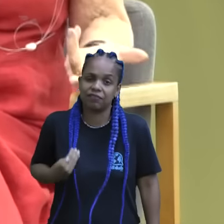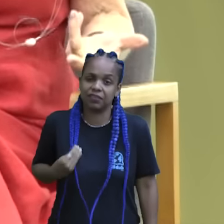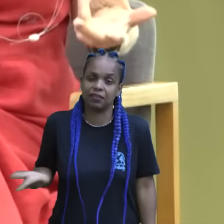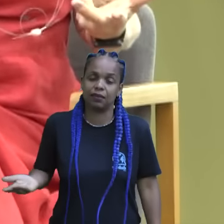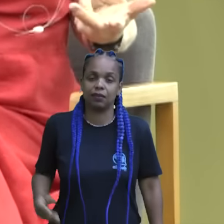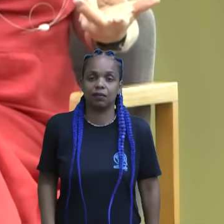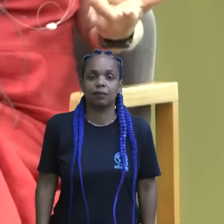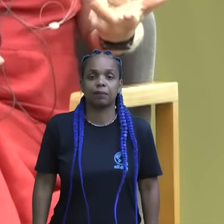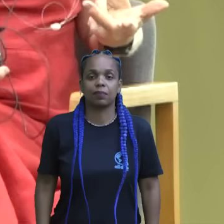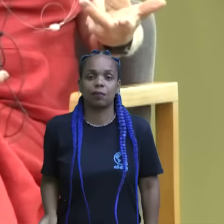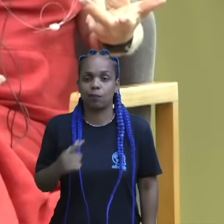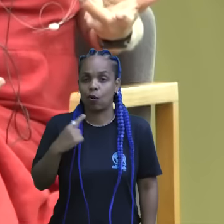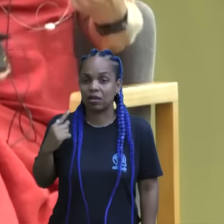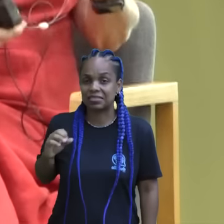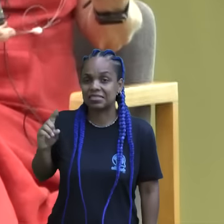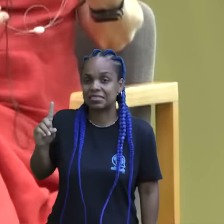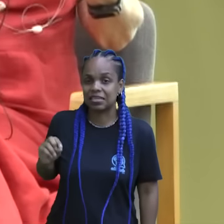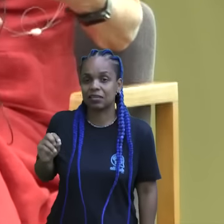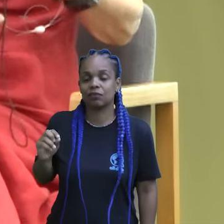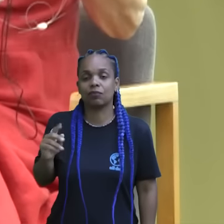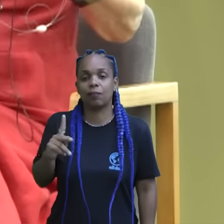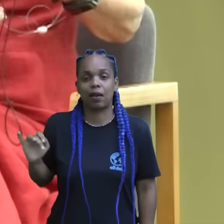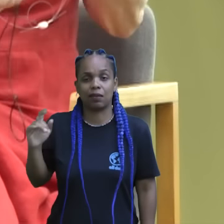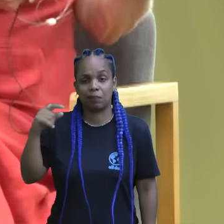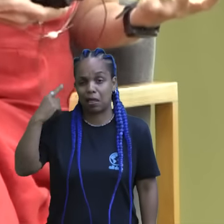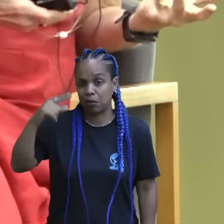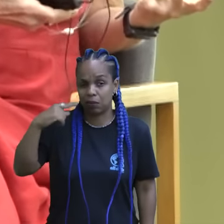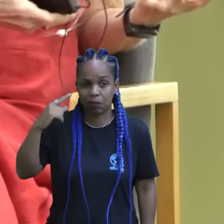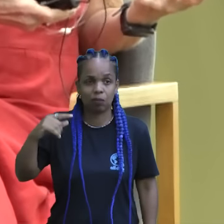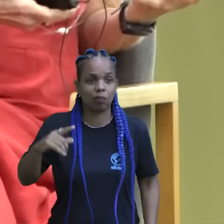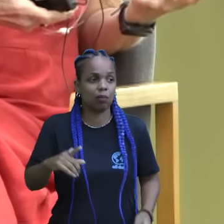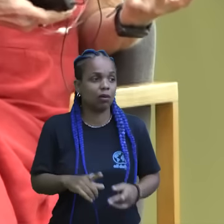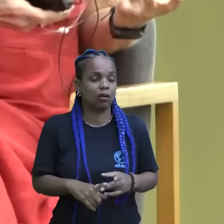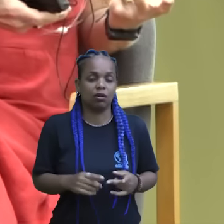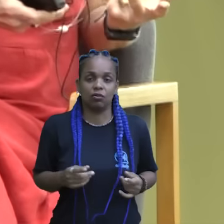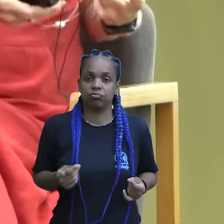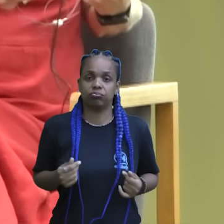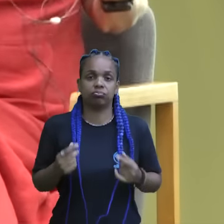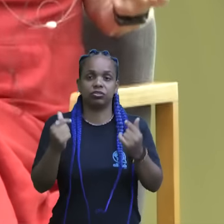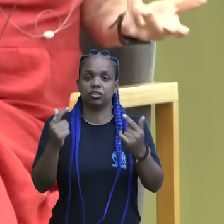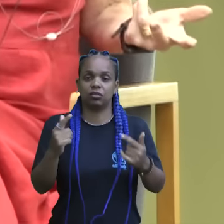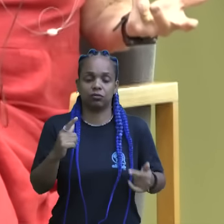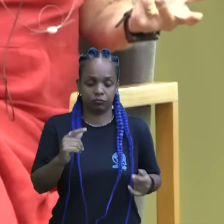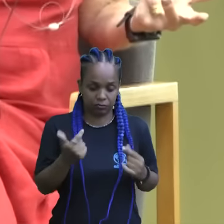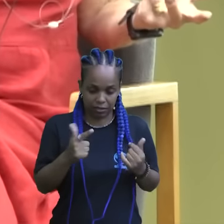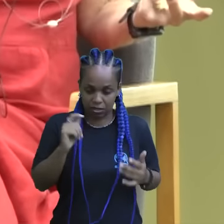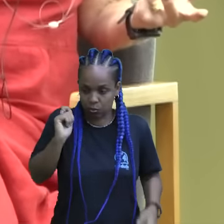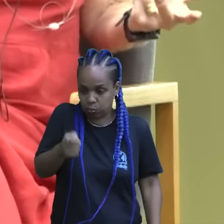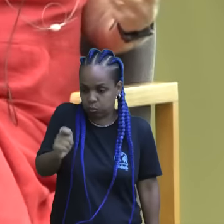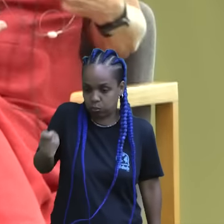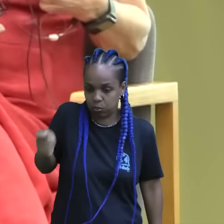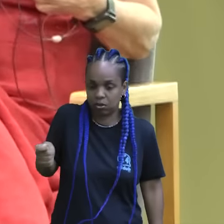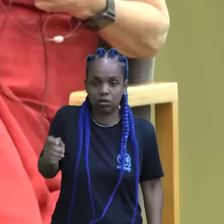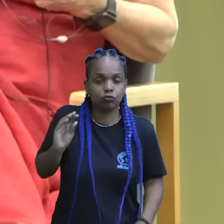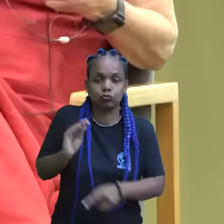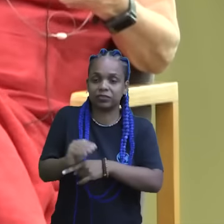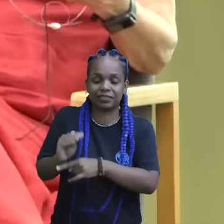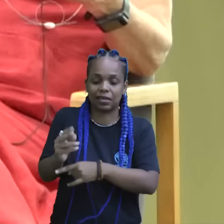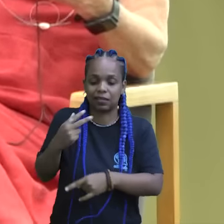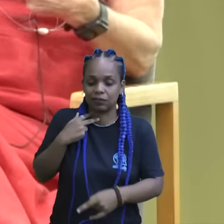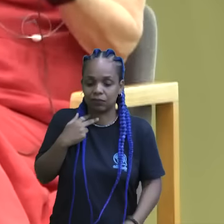aquele monte de gente. Né? E Machado teve sorte na vida. Agora, isso é a vida, minha gente. Não